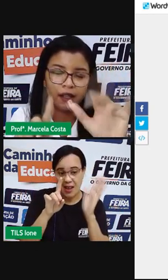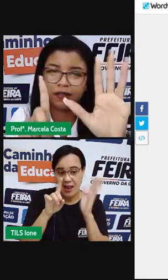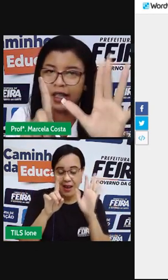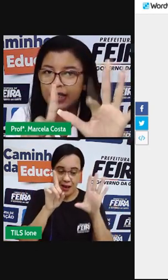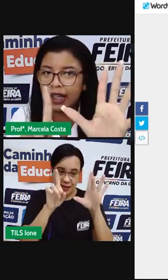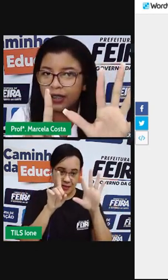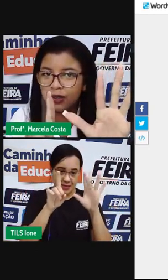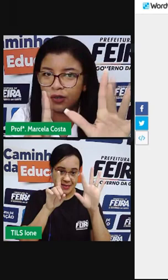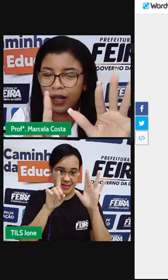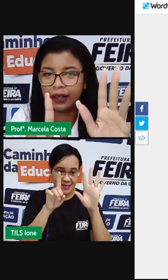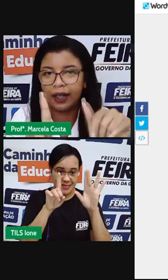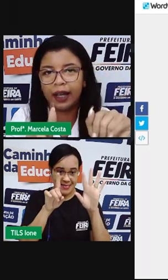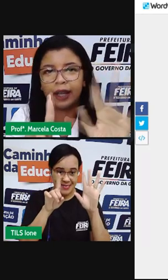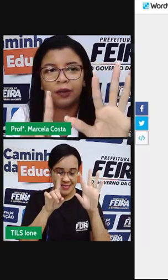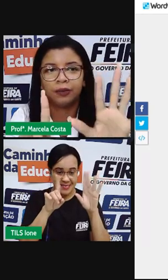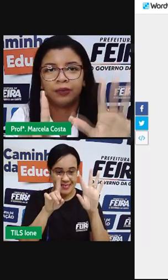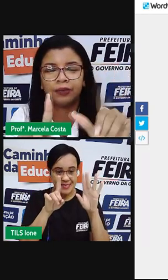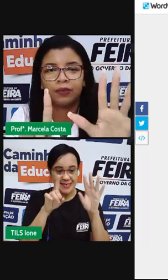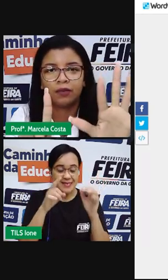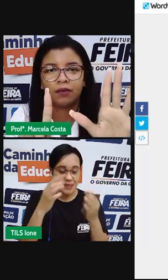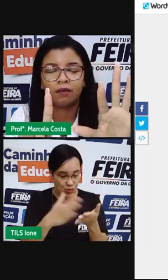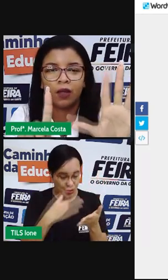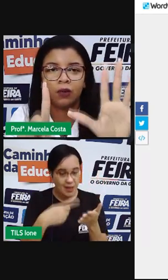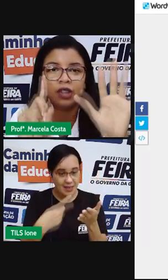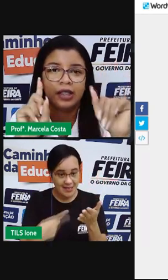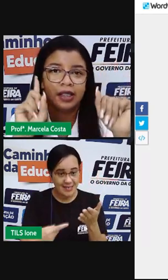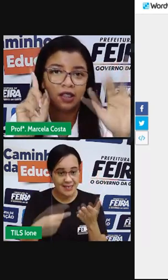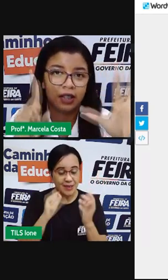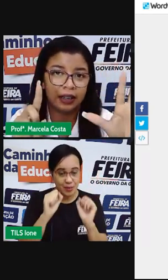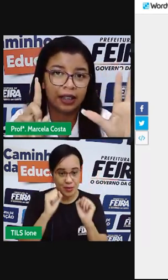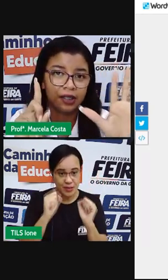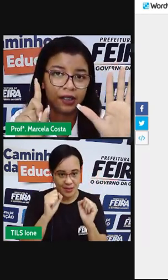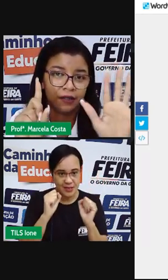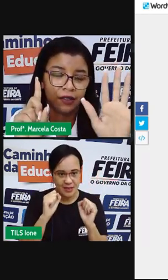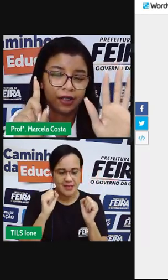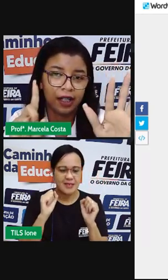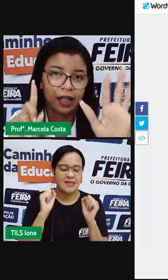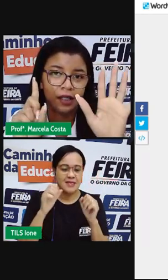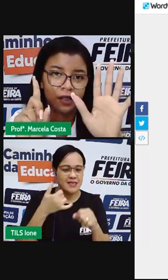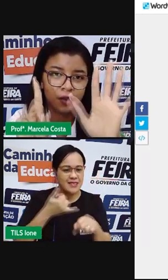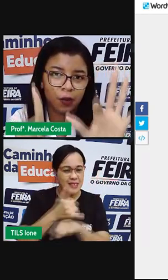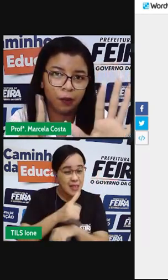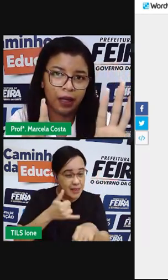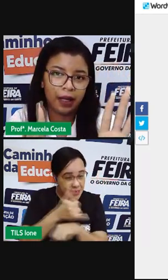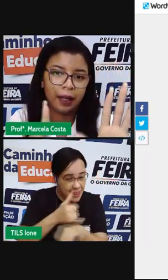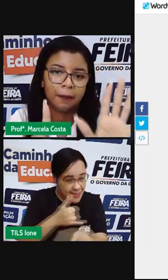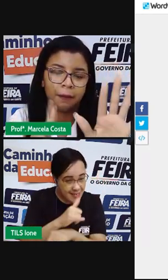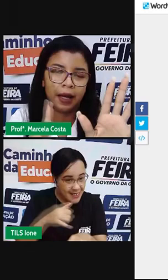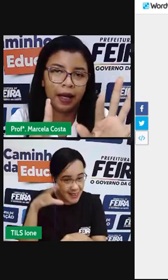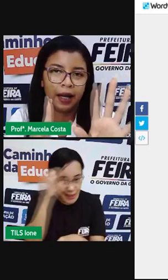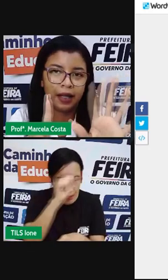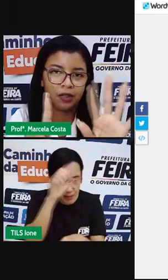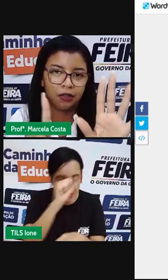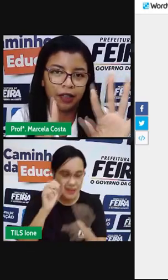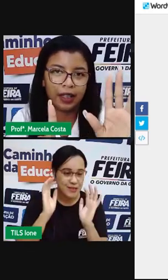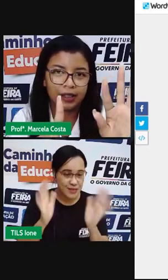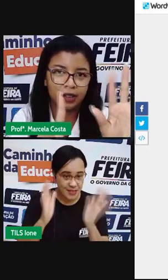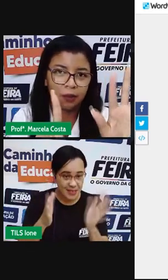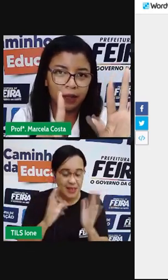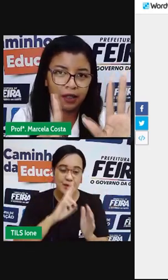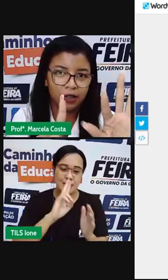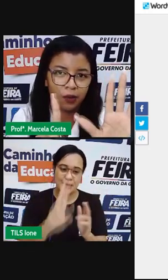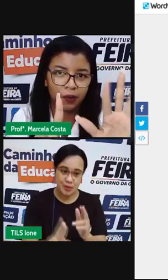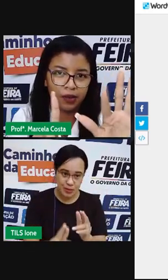contar. Faça riscos no caderno. Utilize as estratégias que você souber para resolver